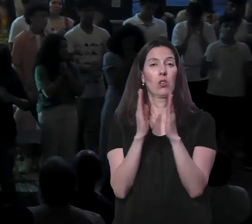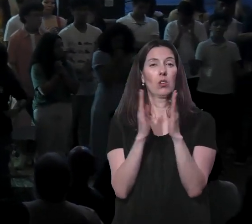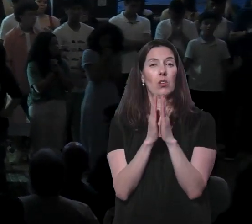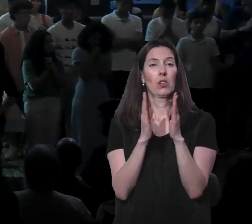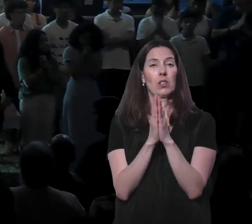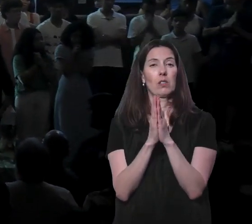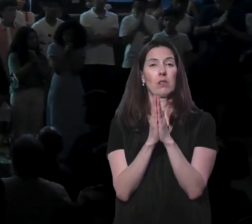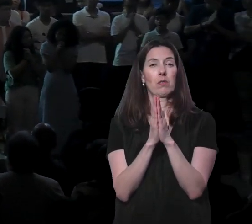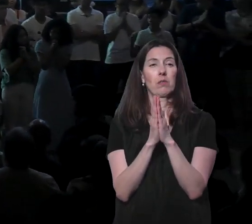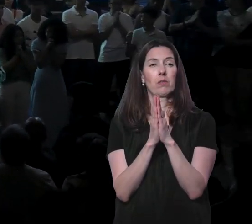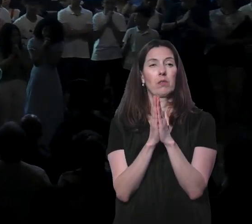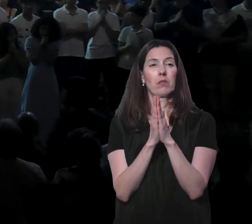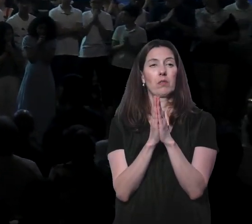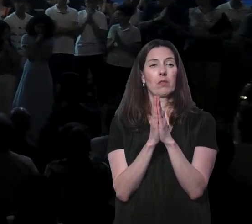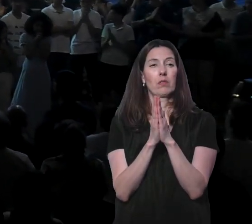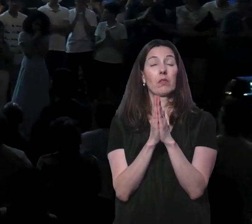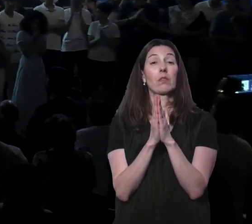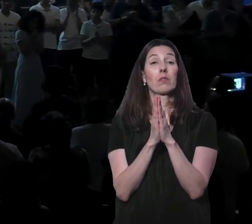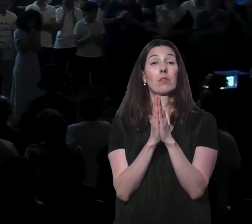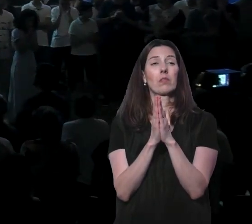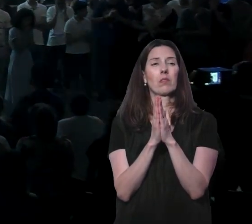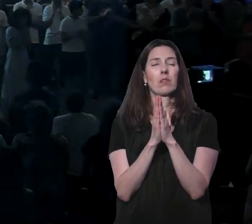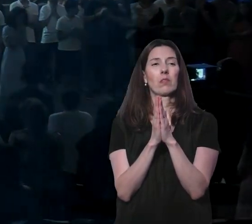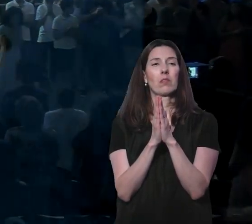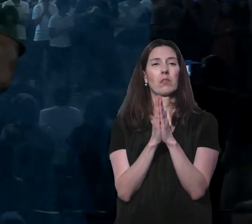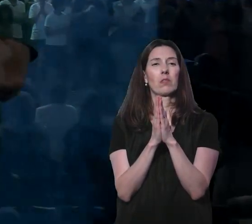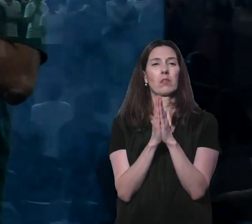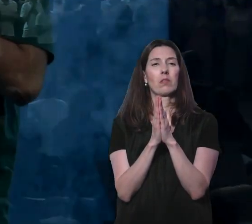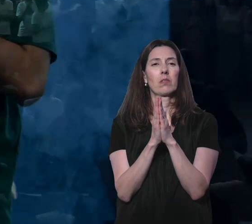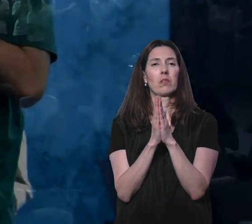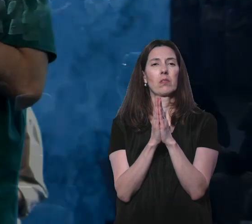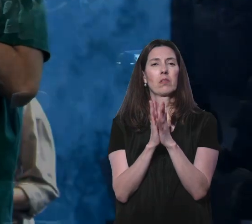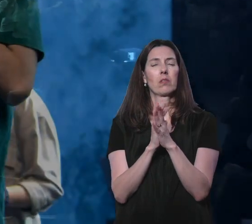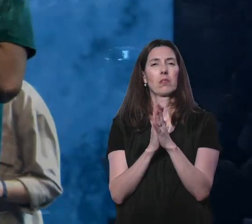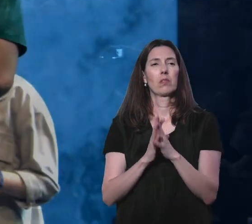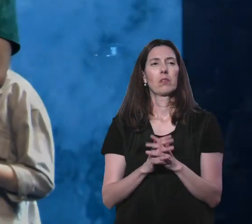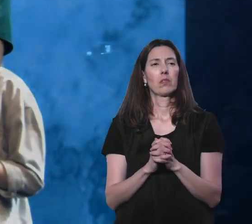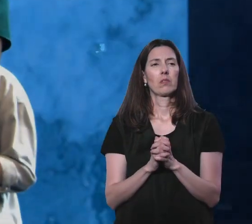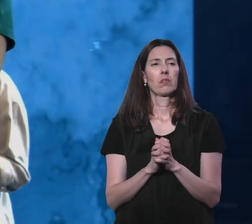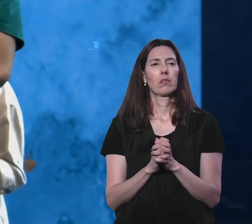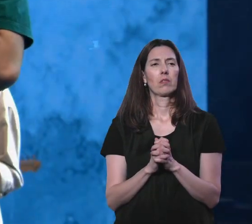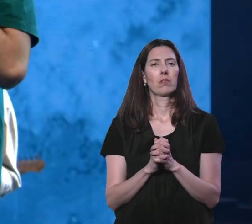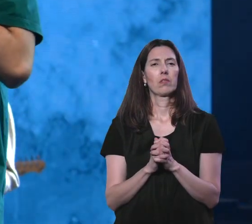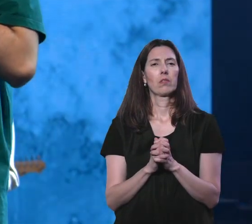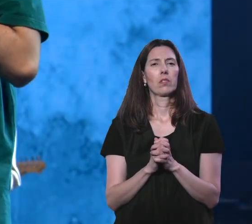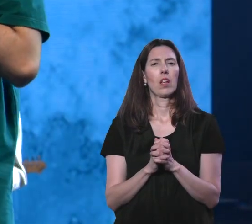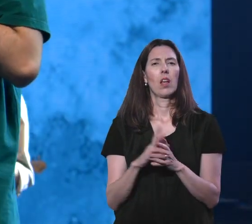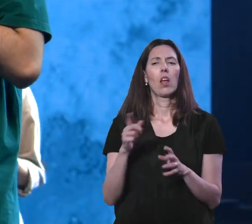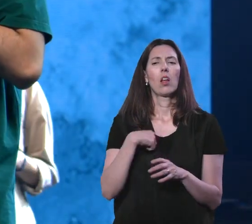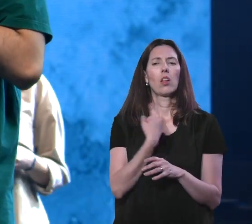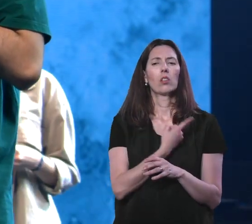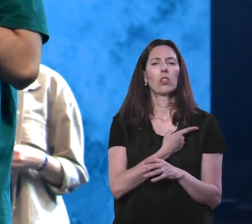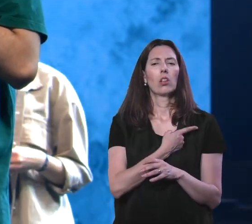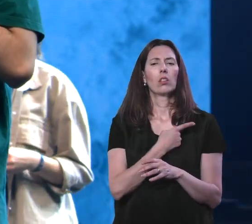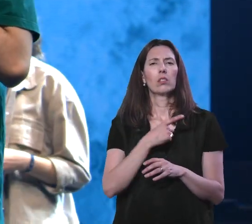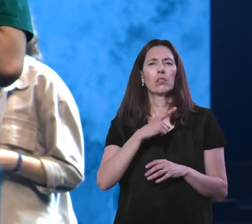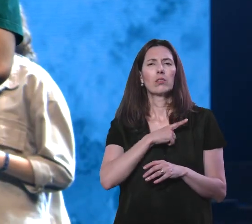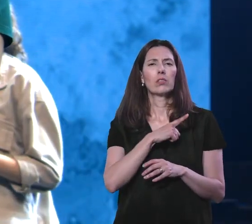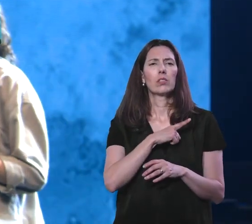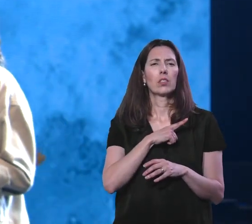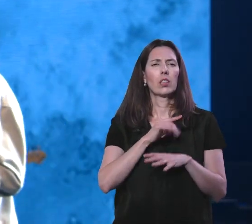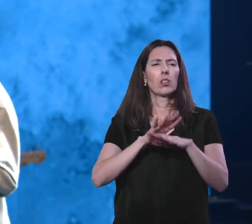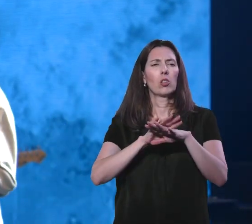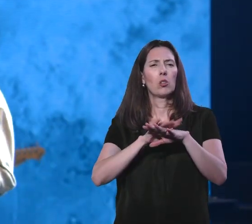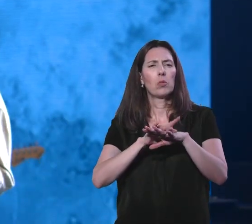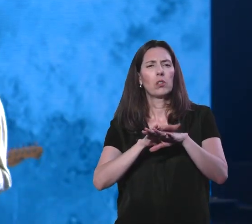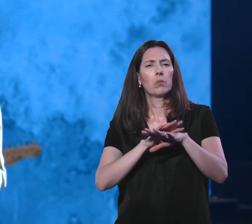É para você que tem alguma enfermidade. Nós queremos orar por você. Por isso,